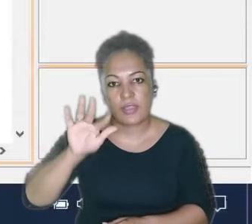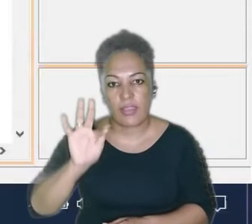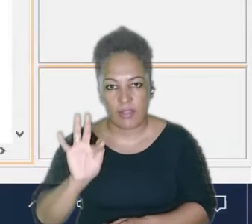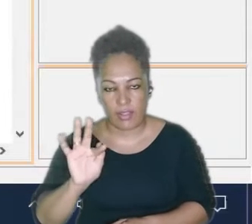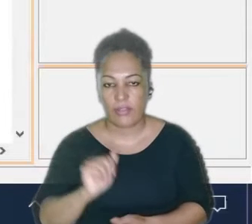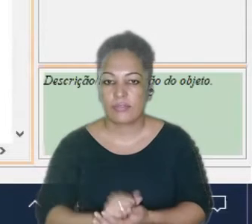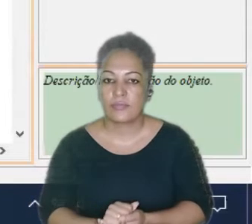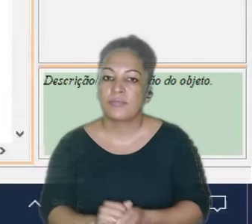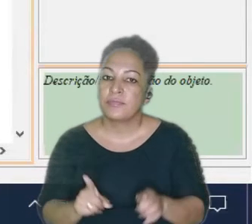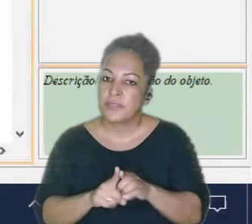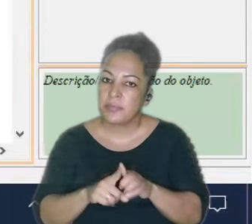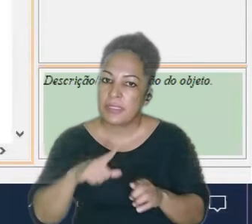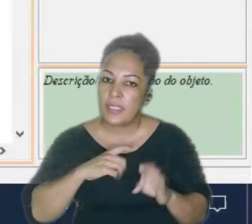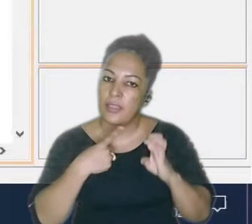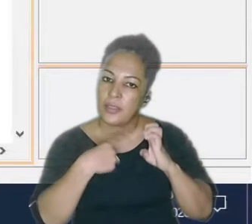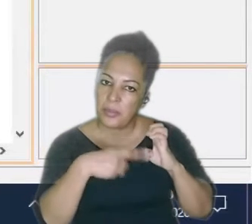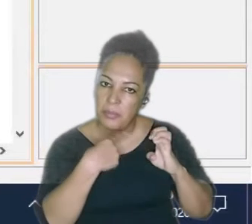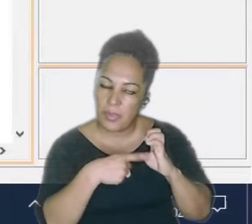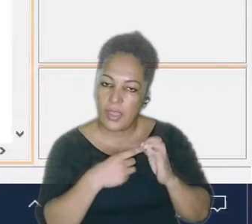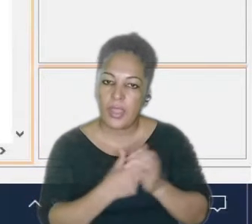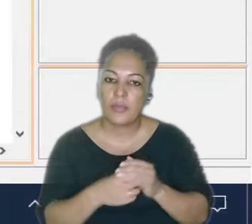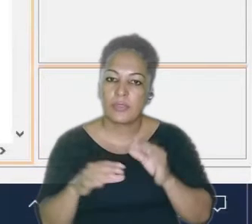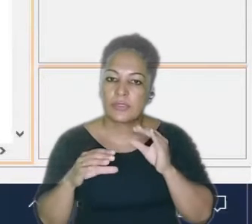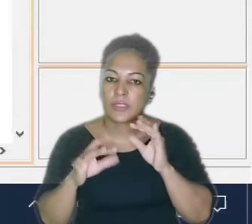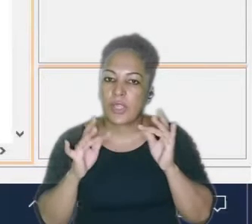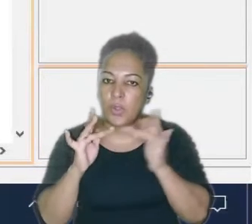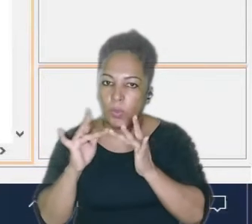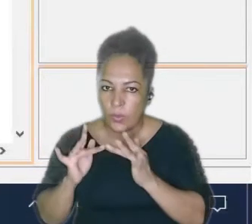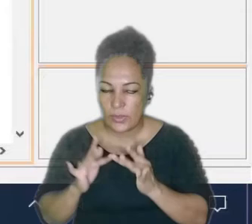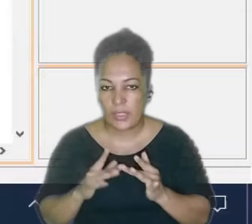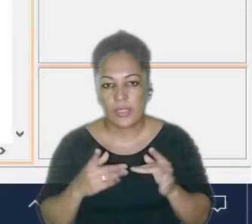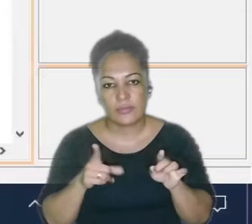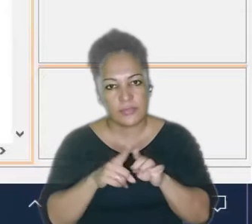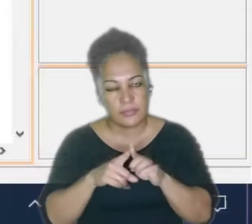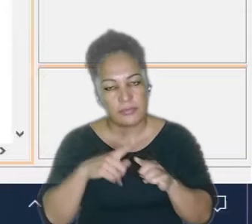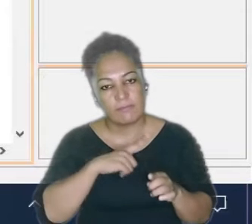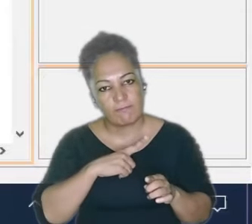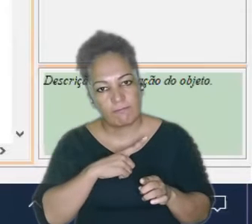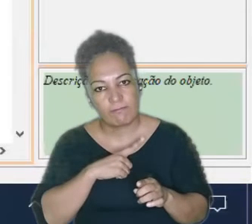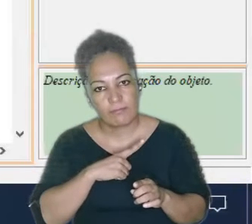uma passagem. Ele vai ter e-mail, né, para entrar em contato com ele. Ele vai ter aqui um